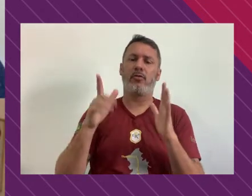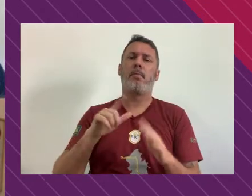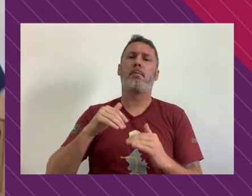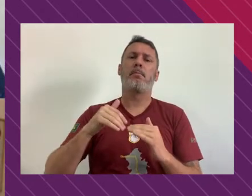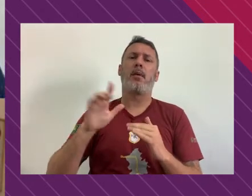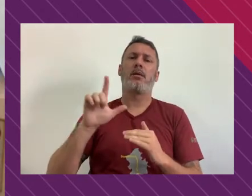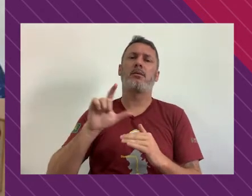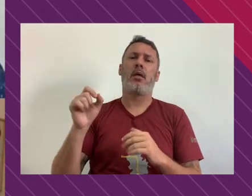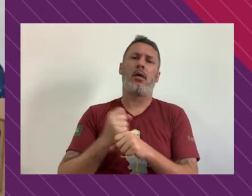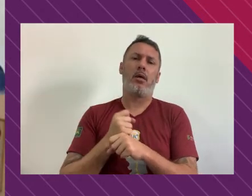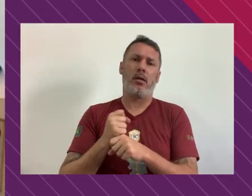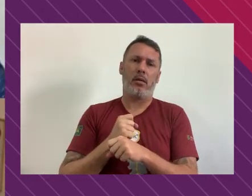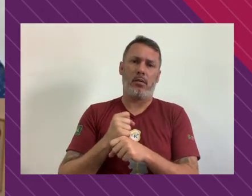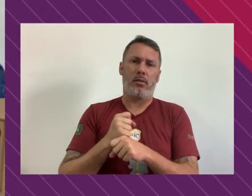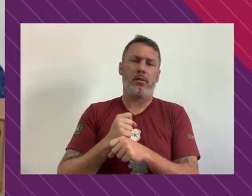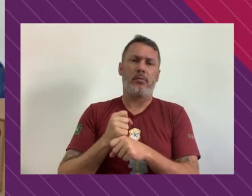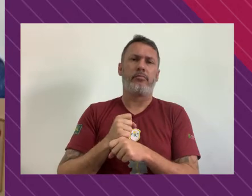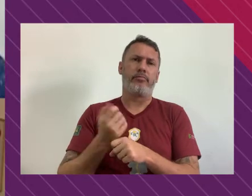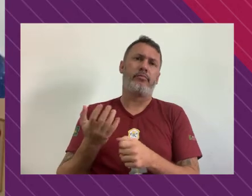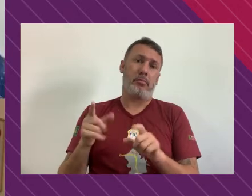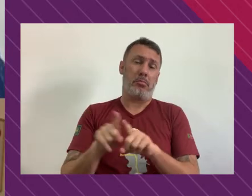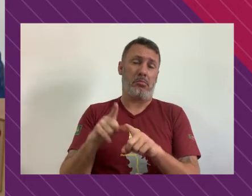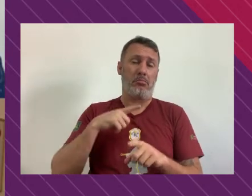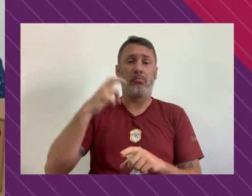institutos federais, em termos gerais,